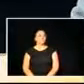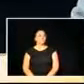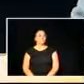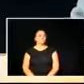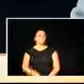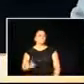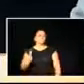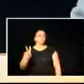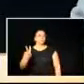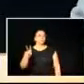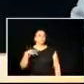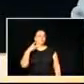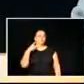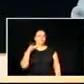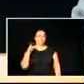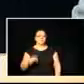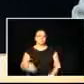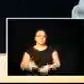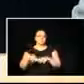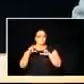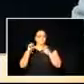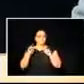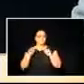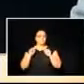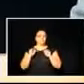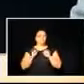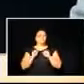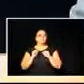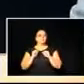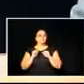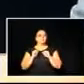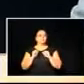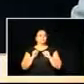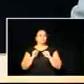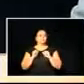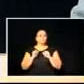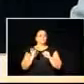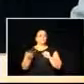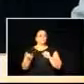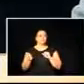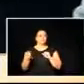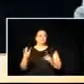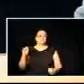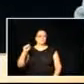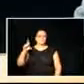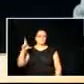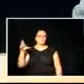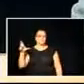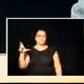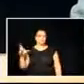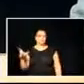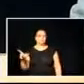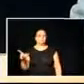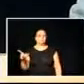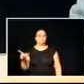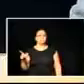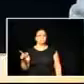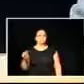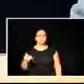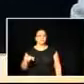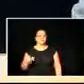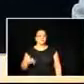nessa tribuna aqui que quando alguém quer dar aumento ou vem aumento de algum setor, essa